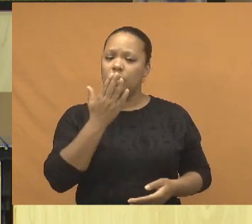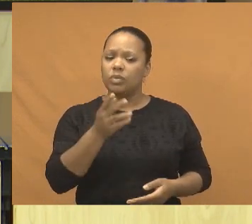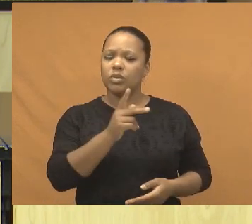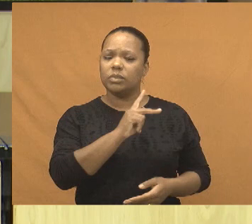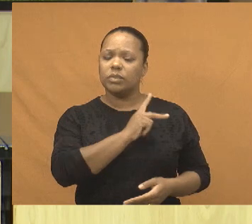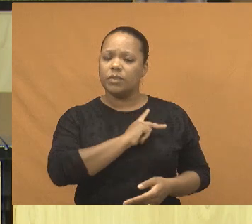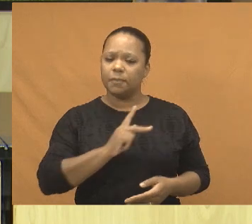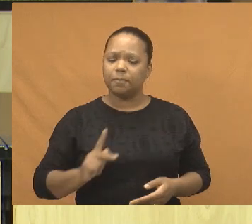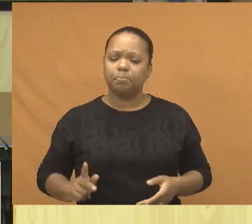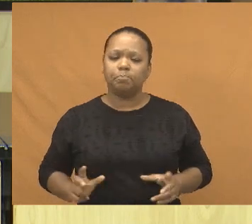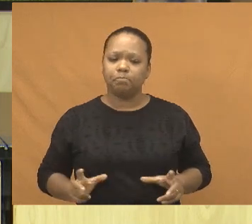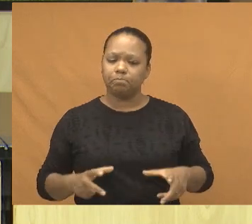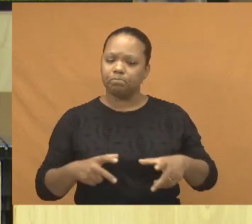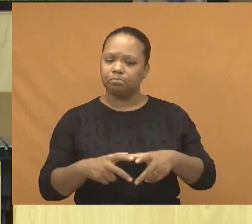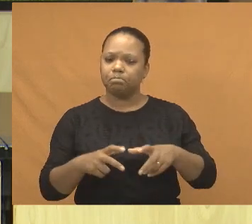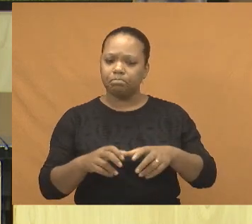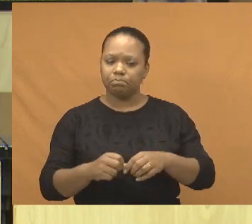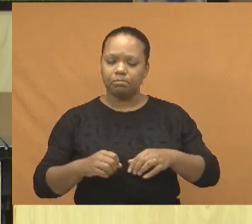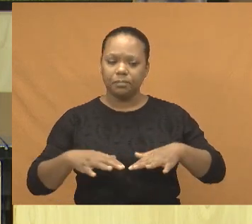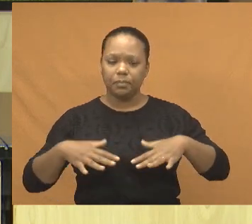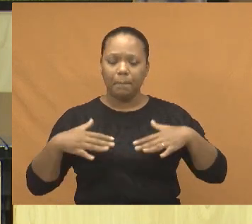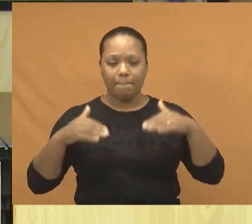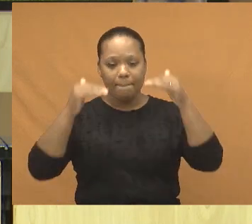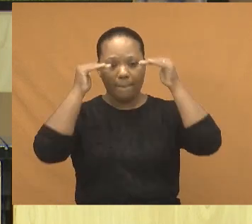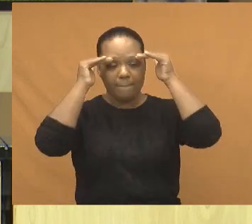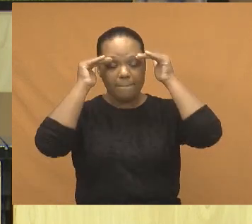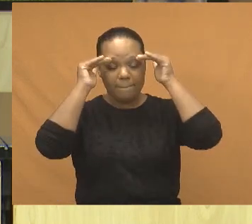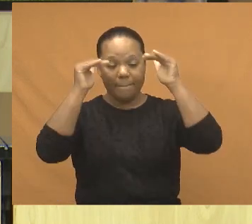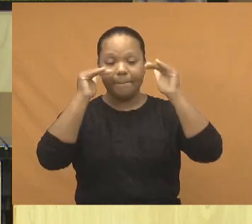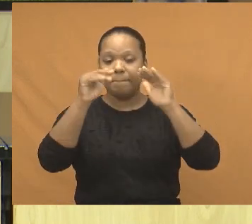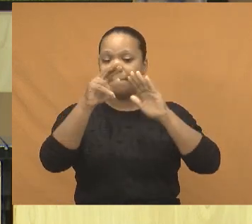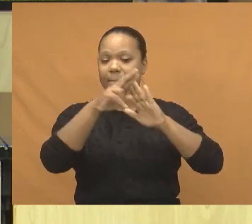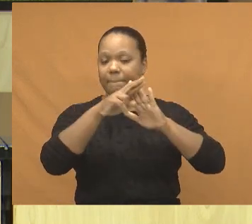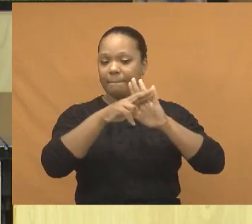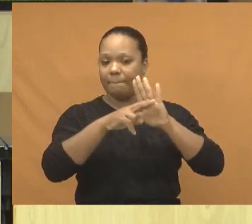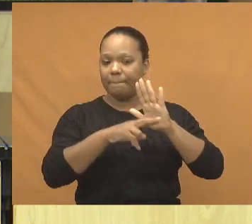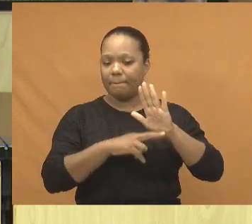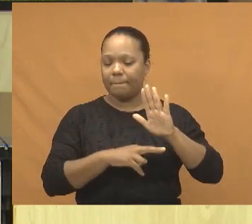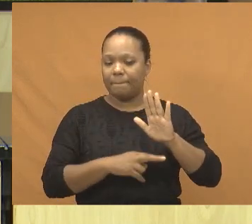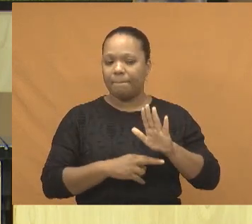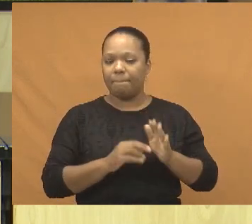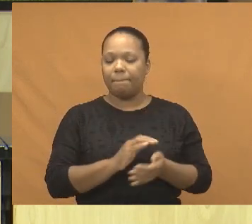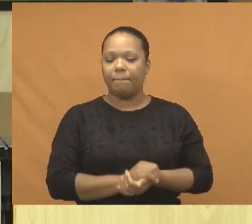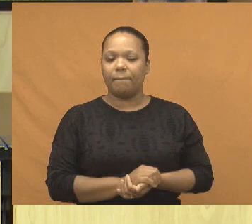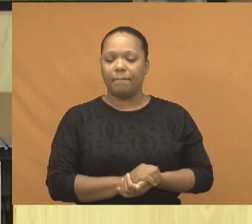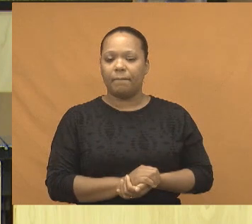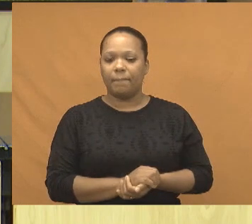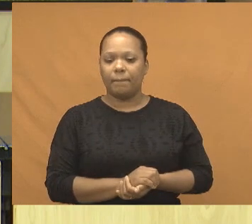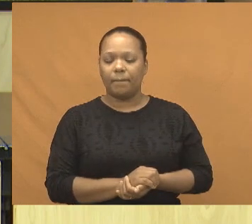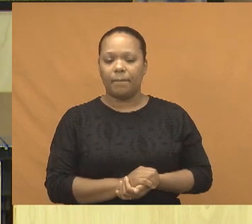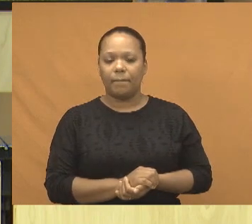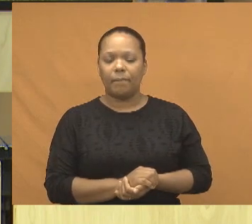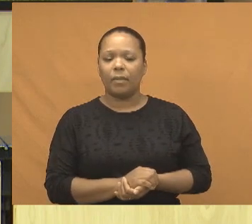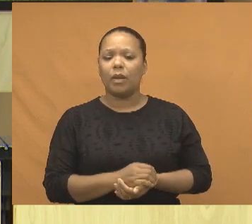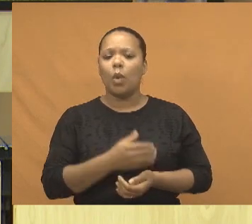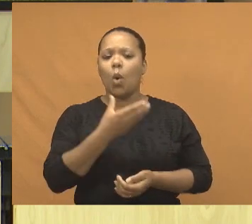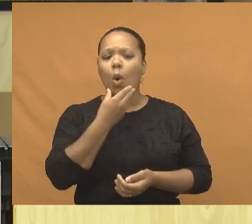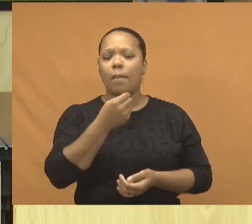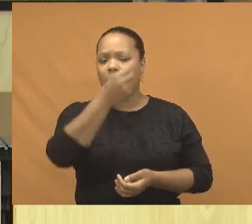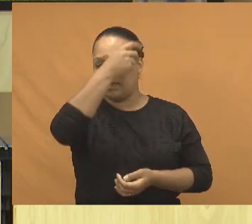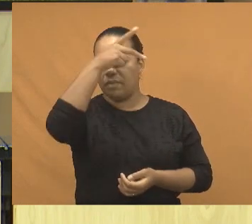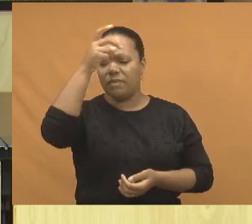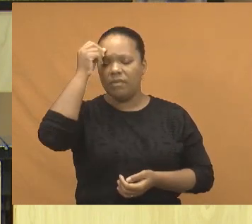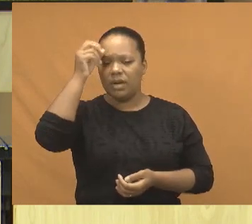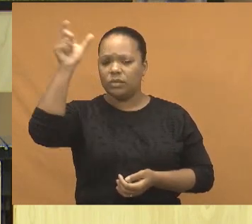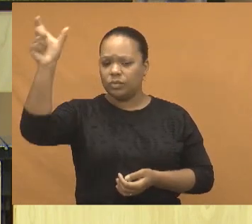desta casa, ouvido e aprovado pela Igreja Plenário, cumpridas as formalidades regimentais, seja encaminhado ao senhor prefeito municipal de